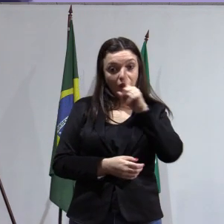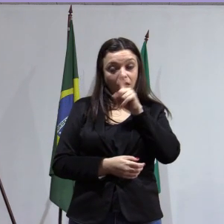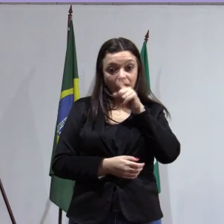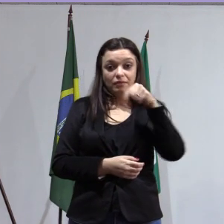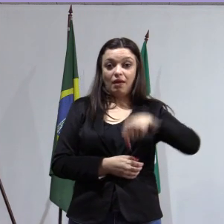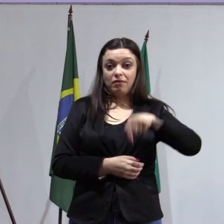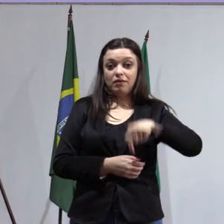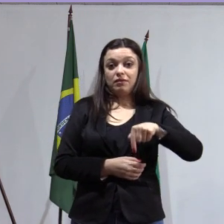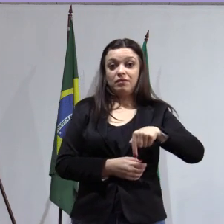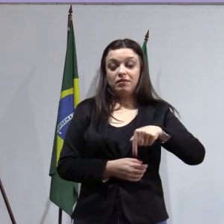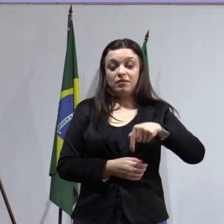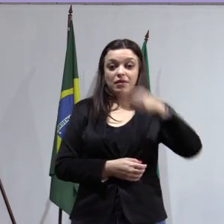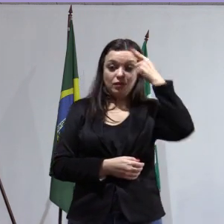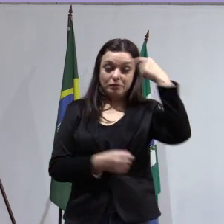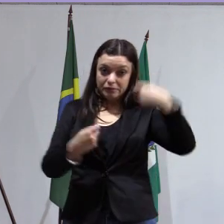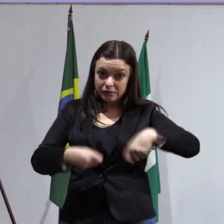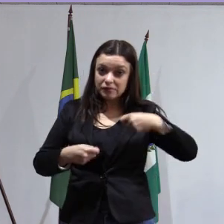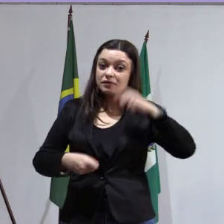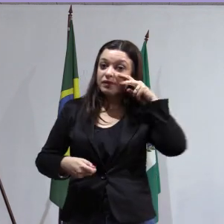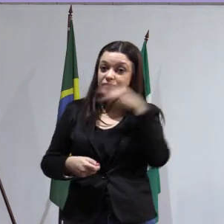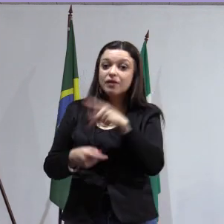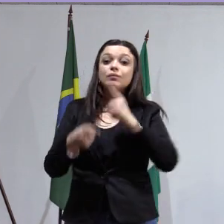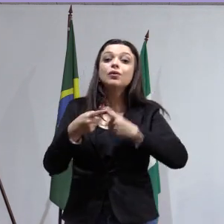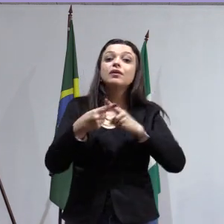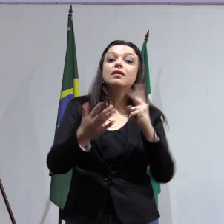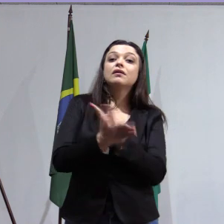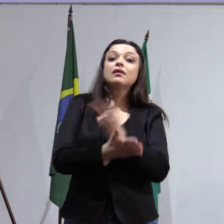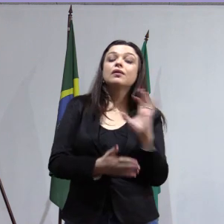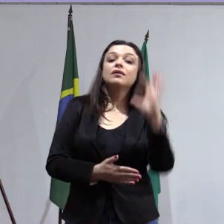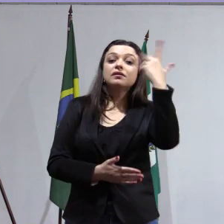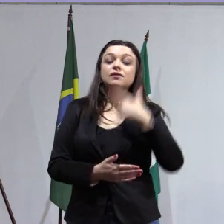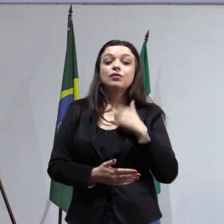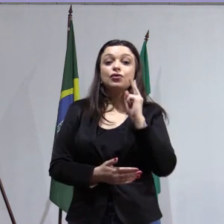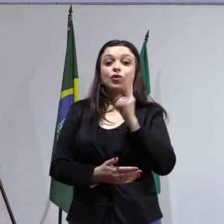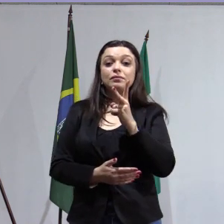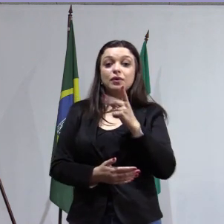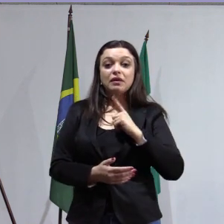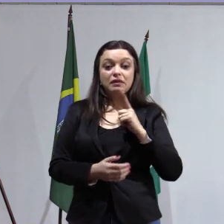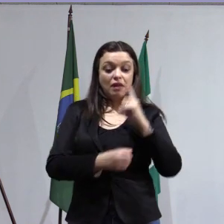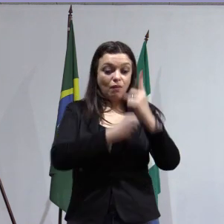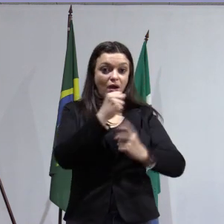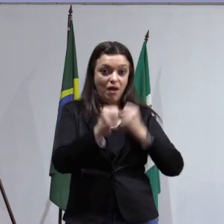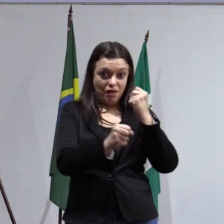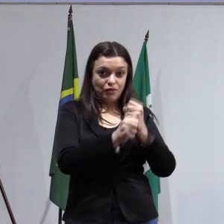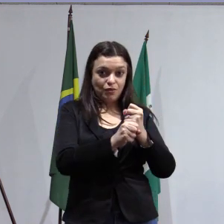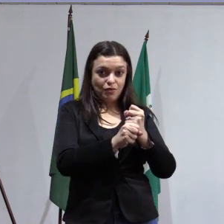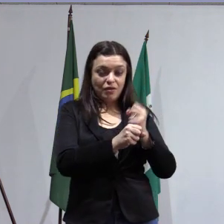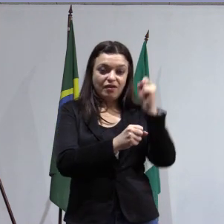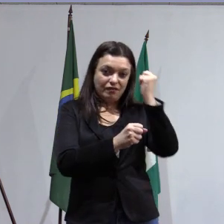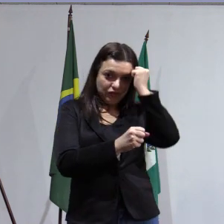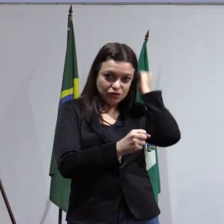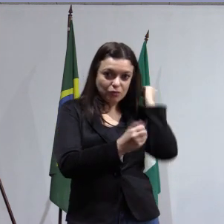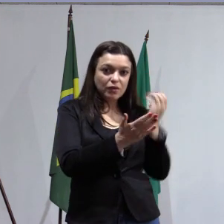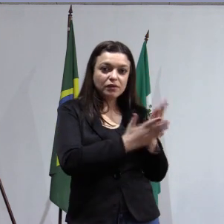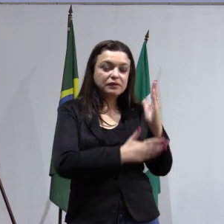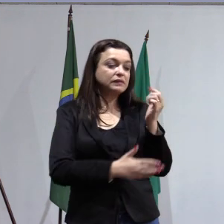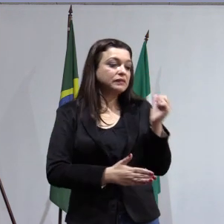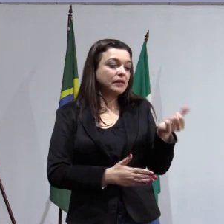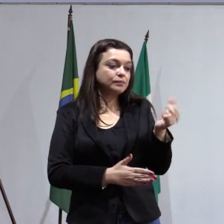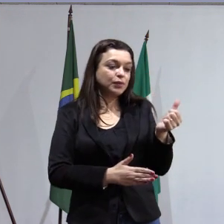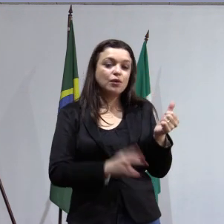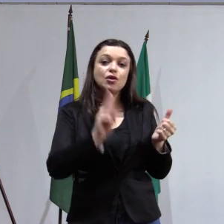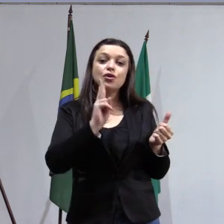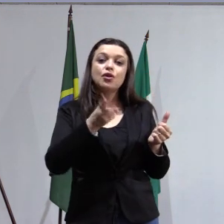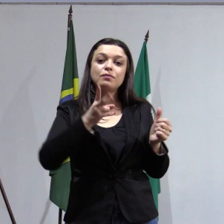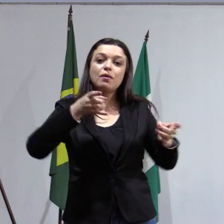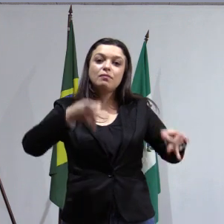nós temos que olhar. Nós temos 6 mil e poucos estudantes que entram anualmente no curso e 2 mil abandonam.